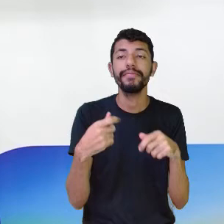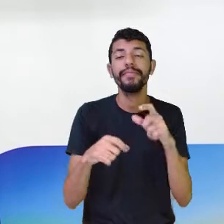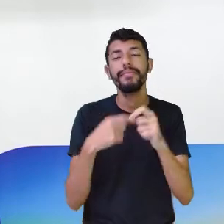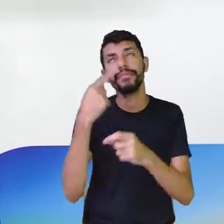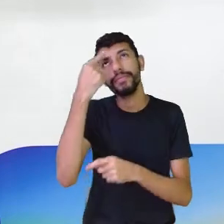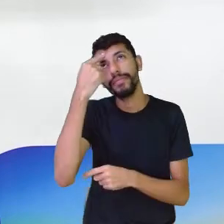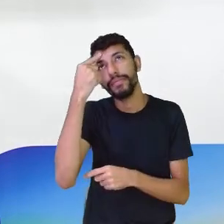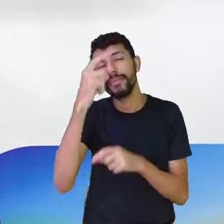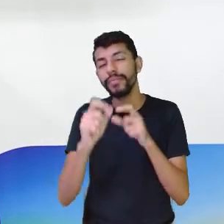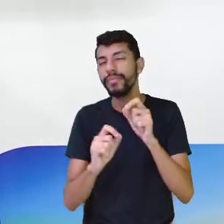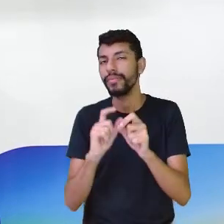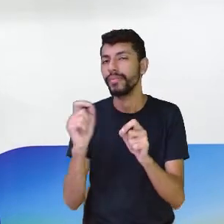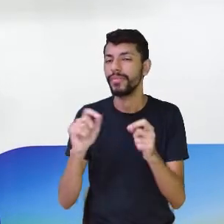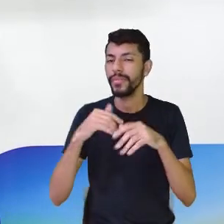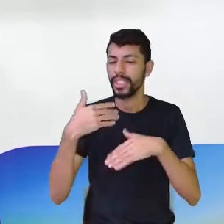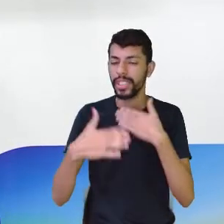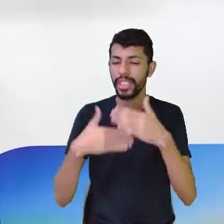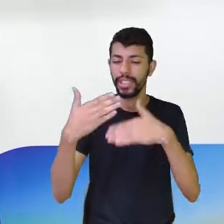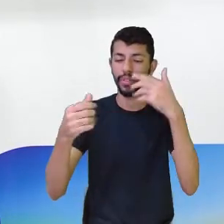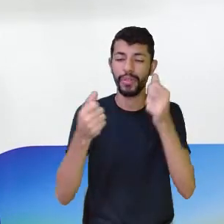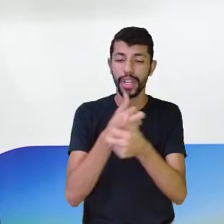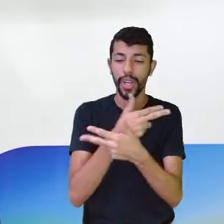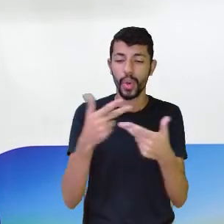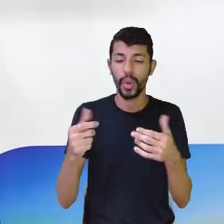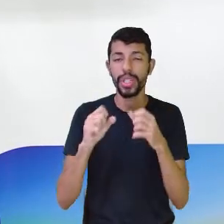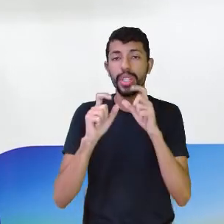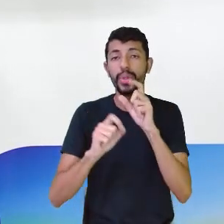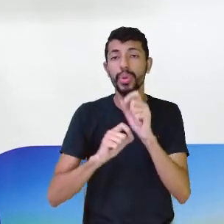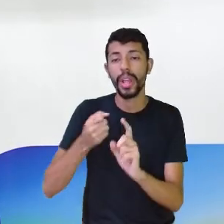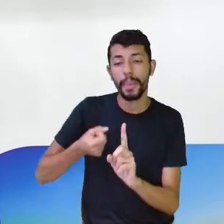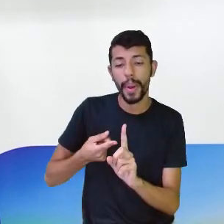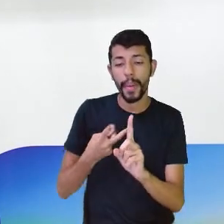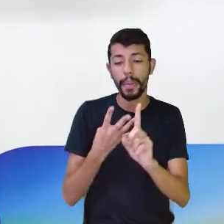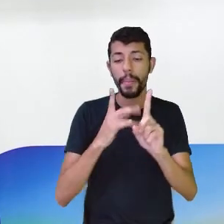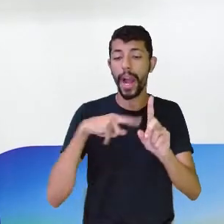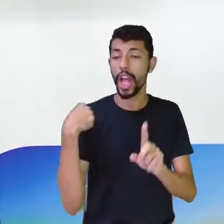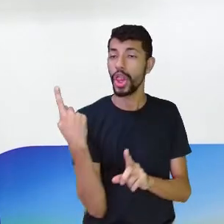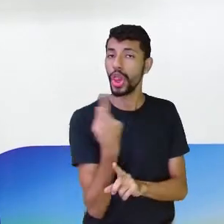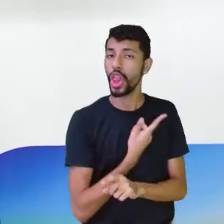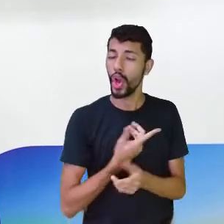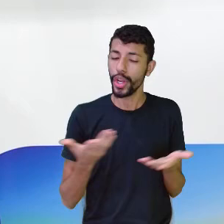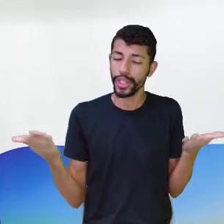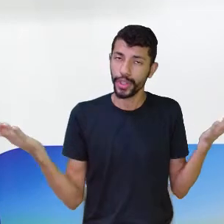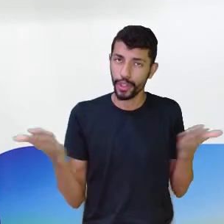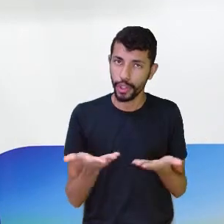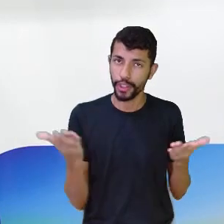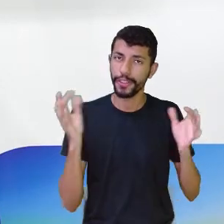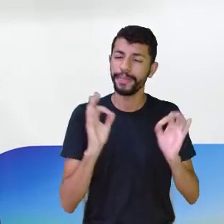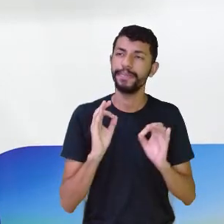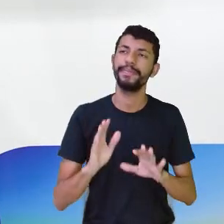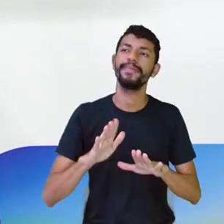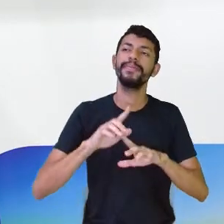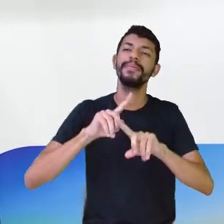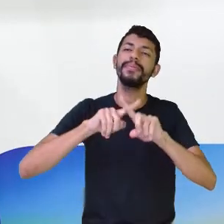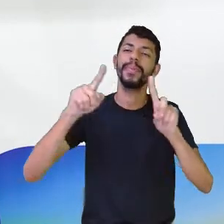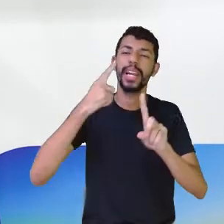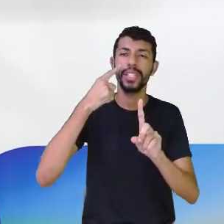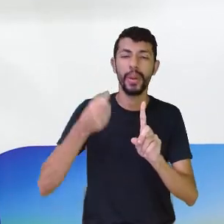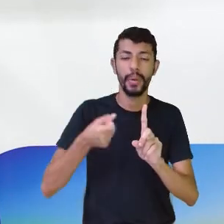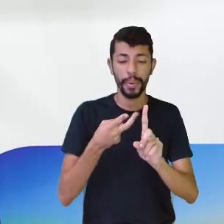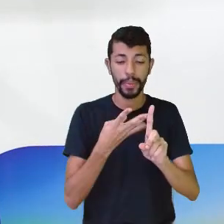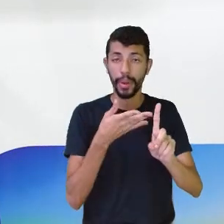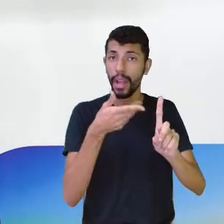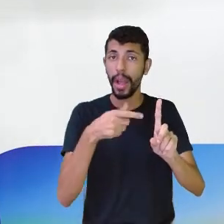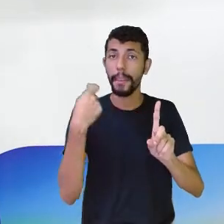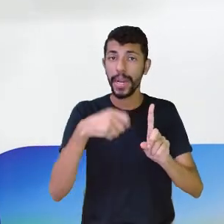pensar em desenvolver coisas que vão beneficiar a gente na atualidade, mas que esses benefícios